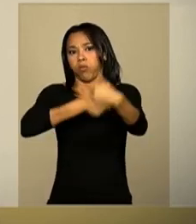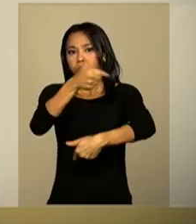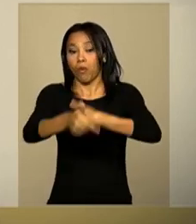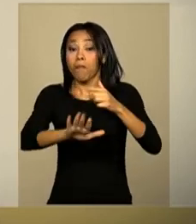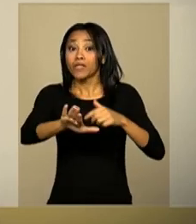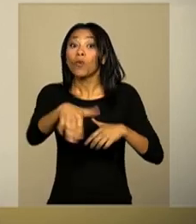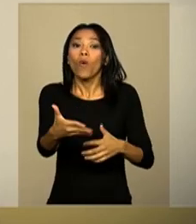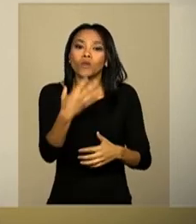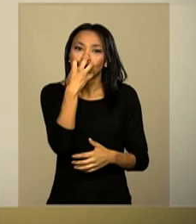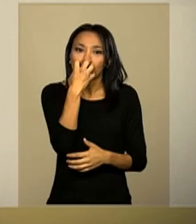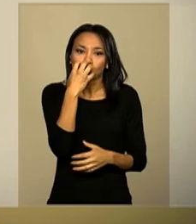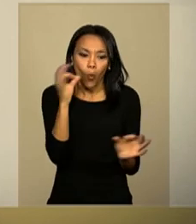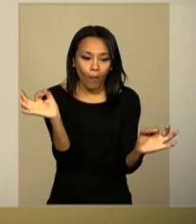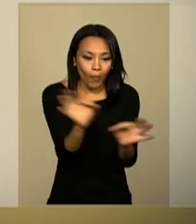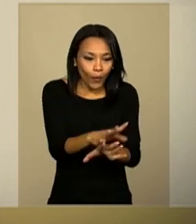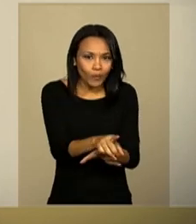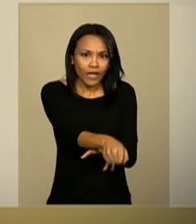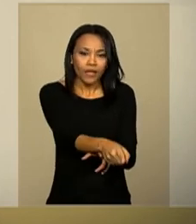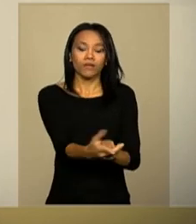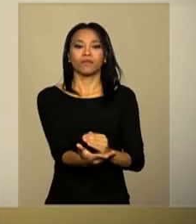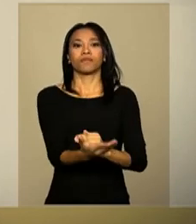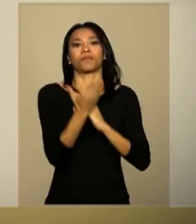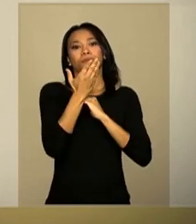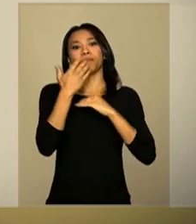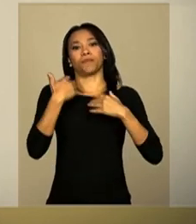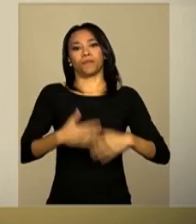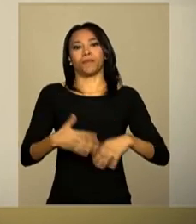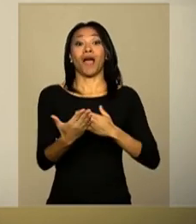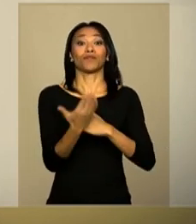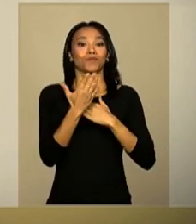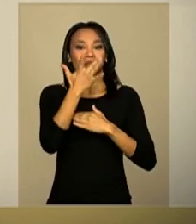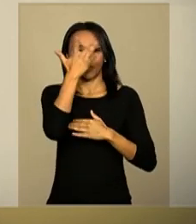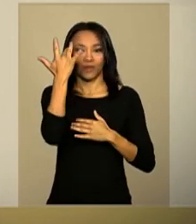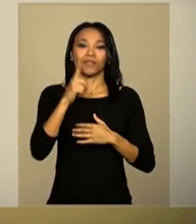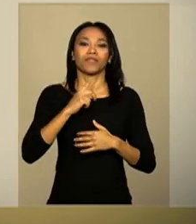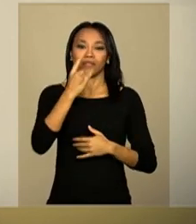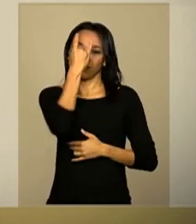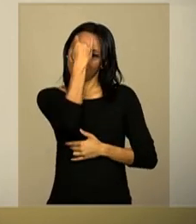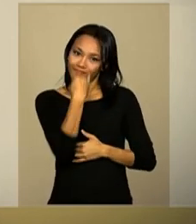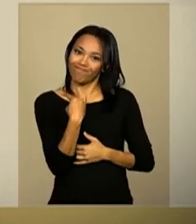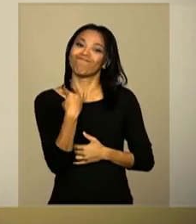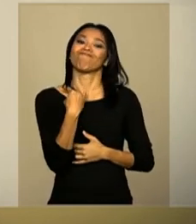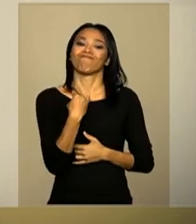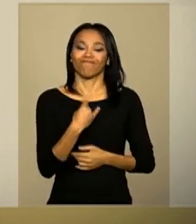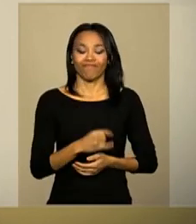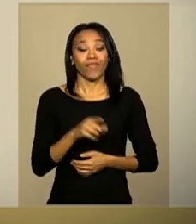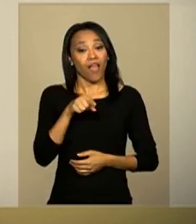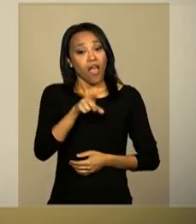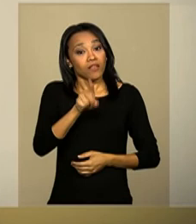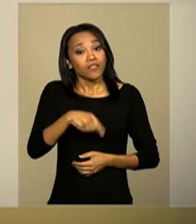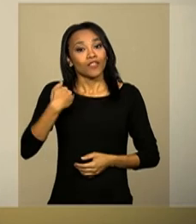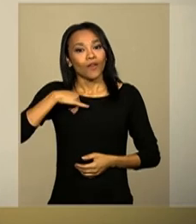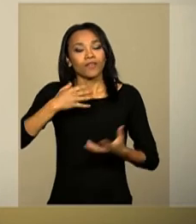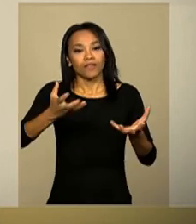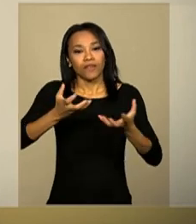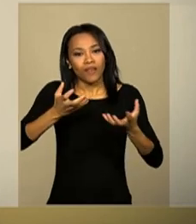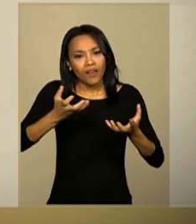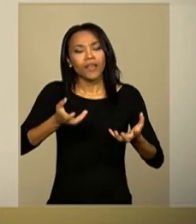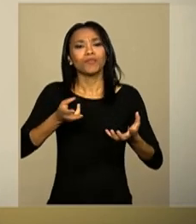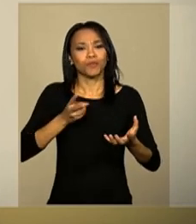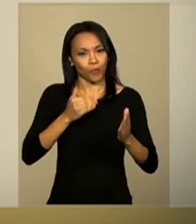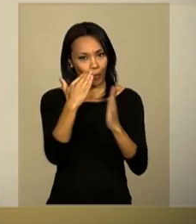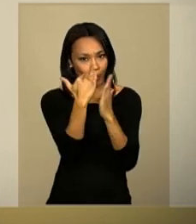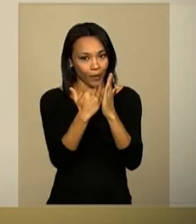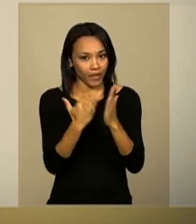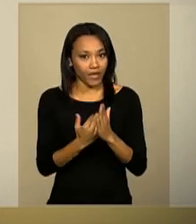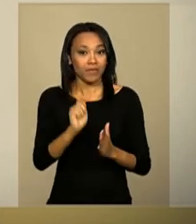quando os cães estão prontos eles fazem uma diferença enorme na vida das pessoas com deficiência visual é isso que nós queremos como